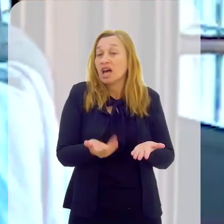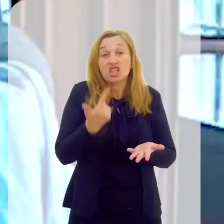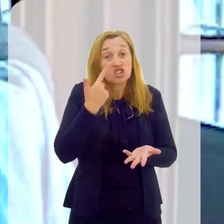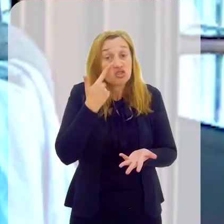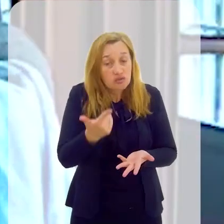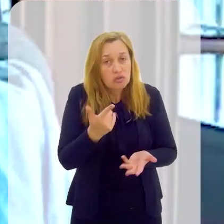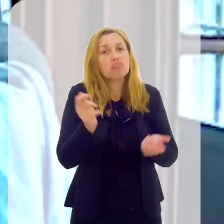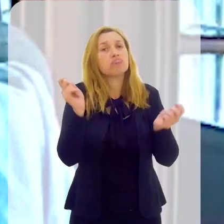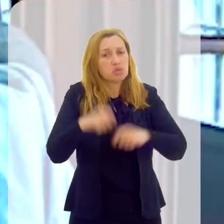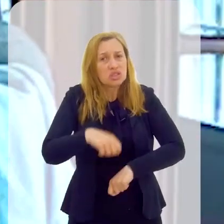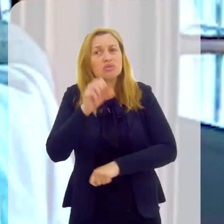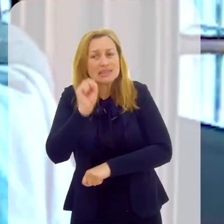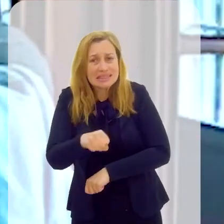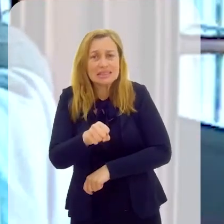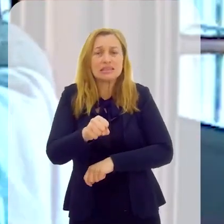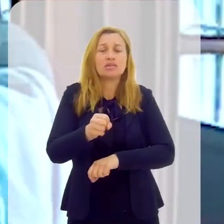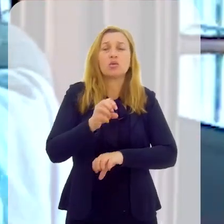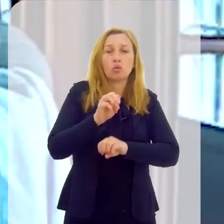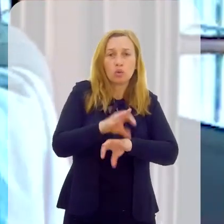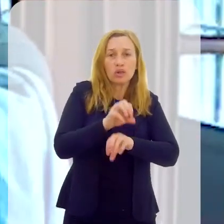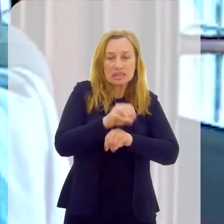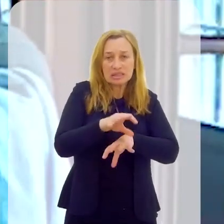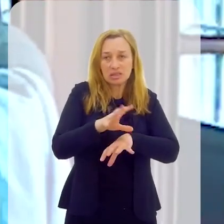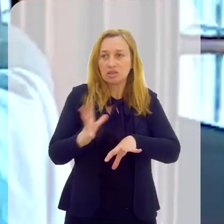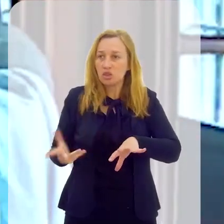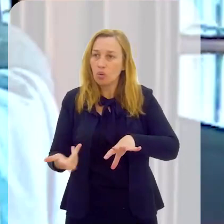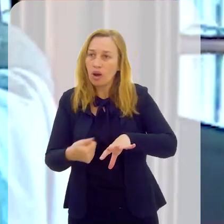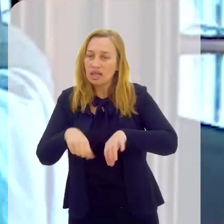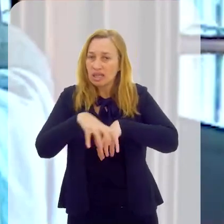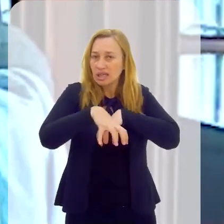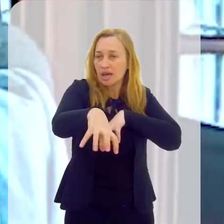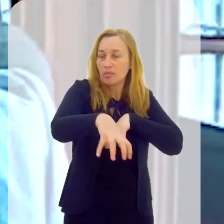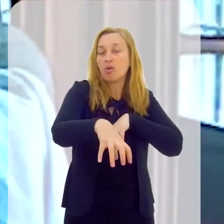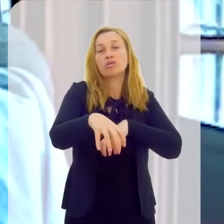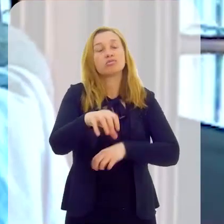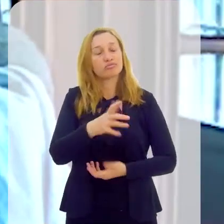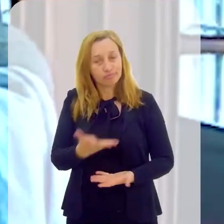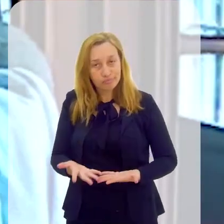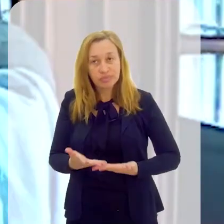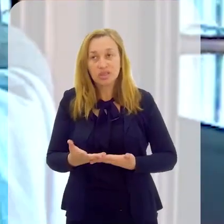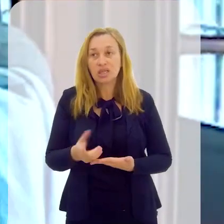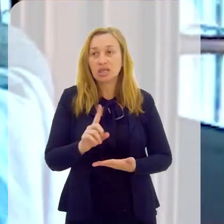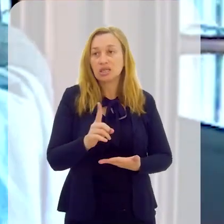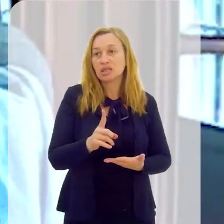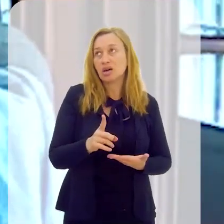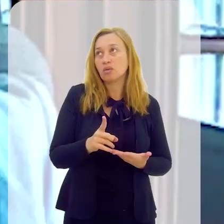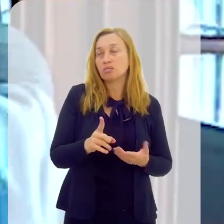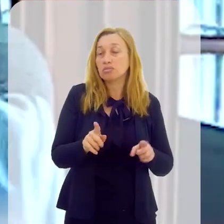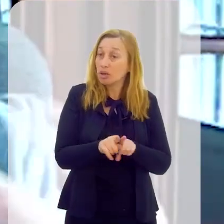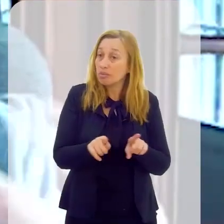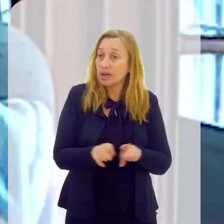paradigma, né? Nós vimos que é possível, sim, levar um ensino de qualidade remotamente, Não obstante,